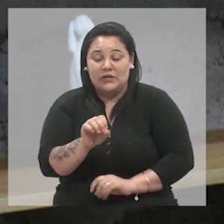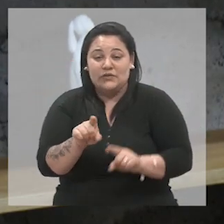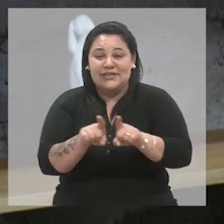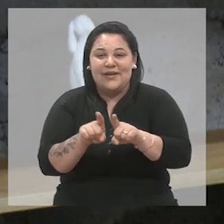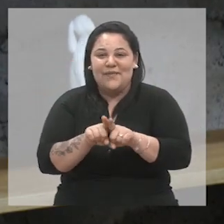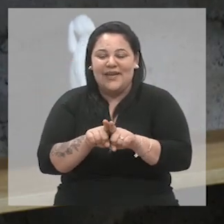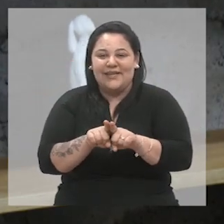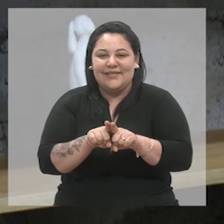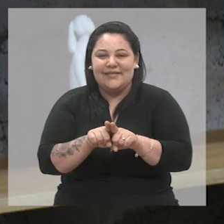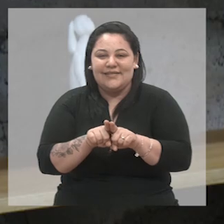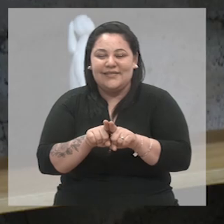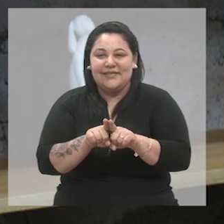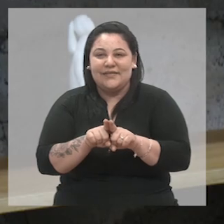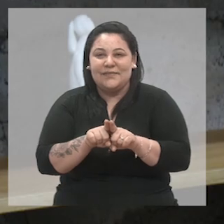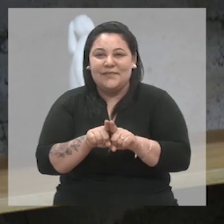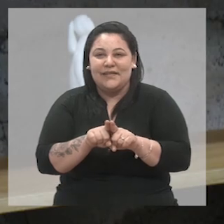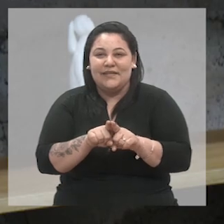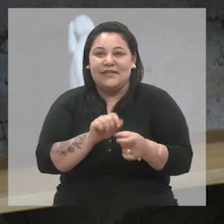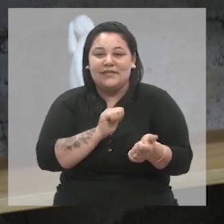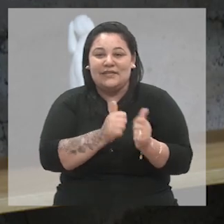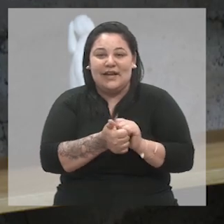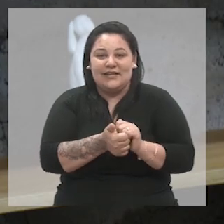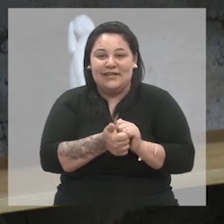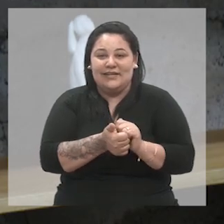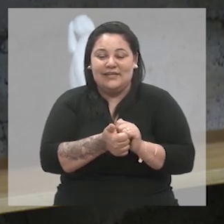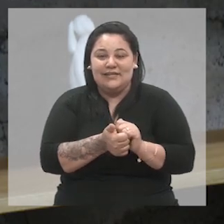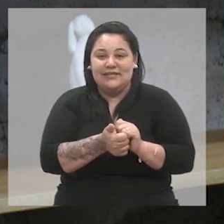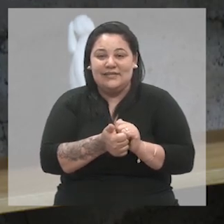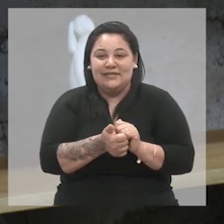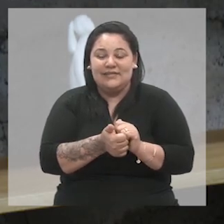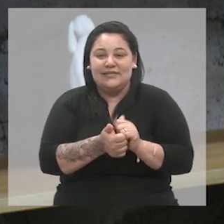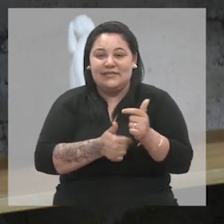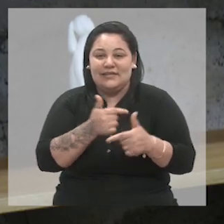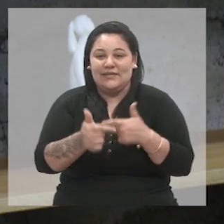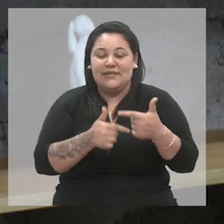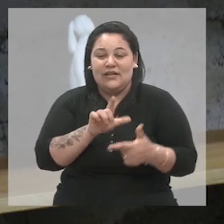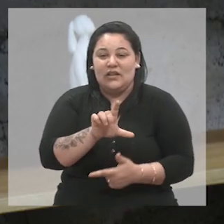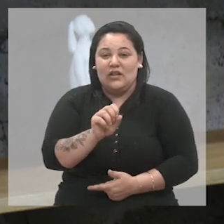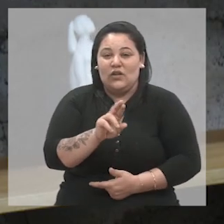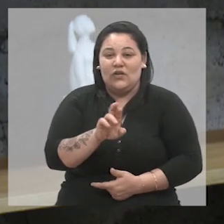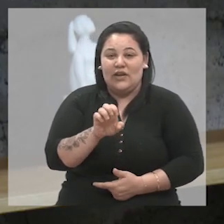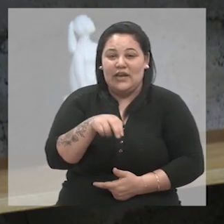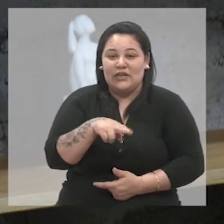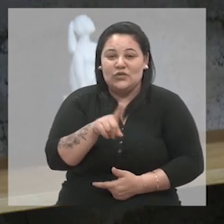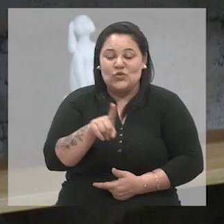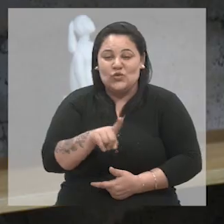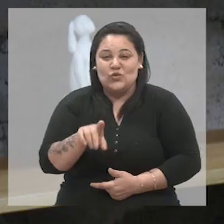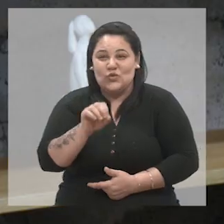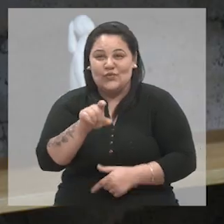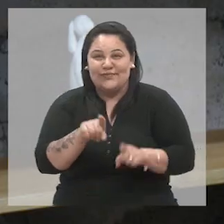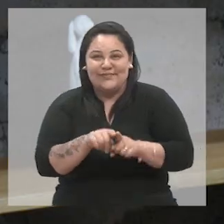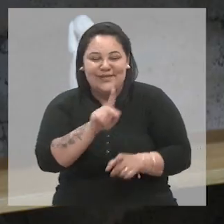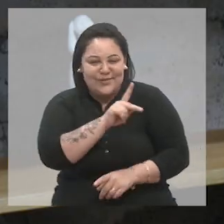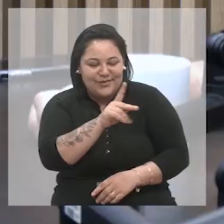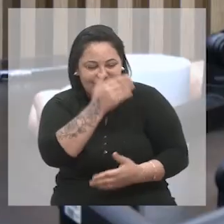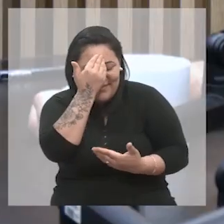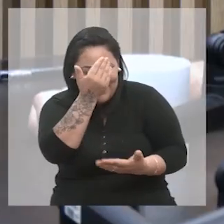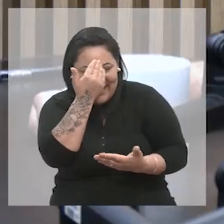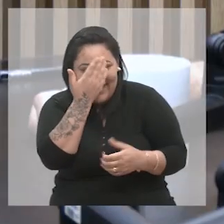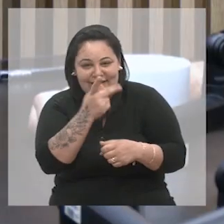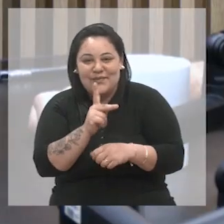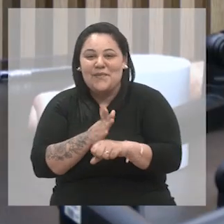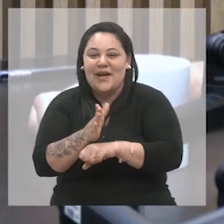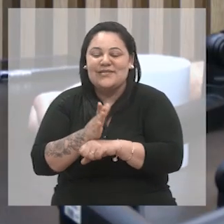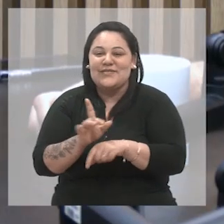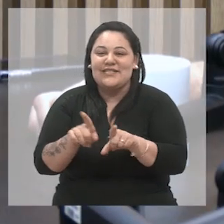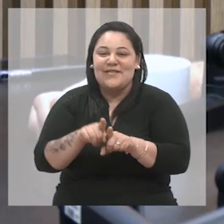da Fonseca, e um dos atletas que estão atuando hoje no Recreio da Juventude, o Lorenzo Balardim. Professor Eduardo,